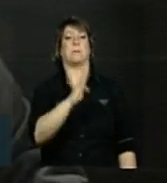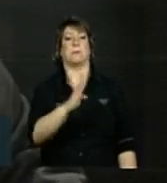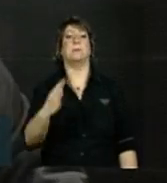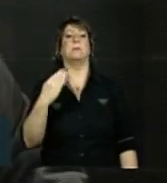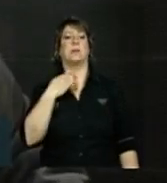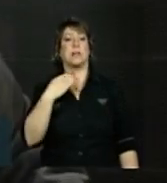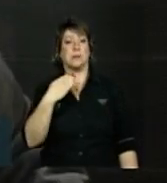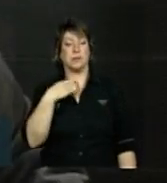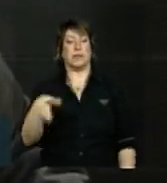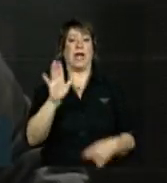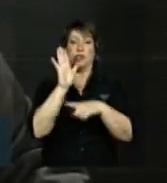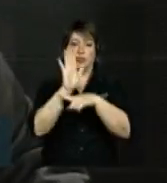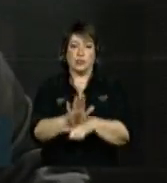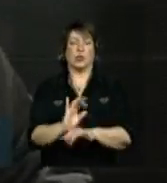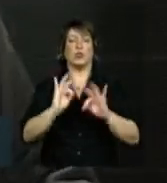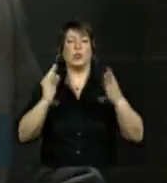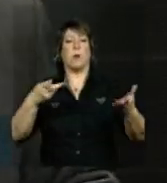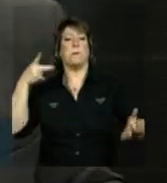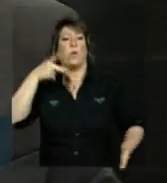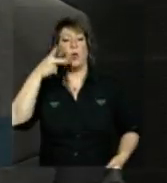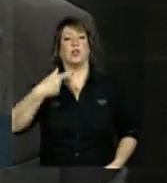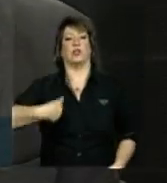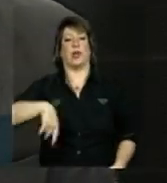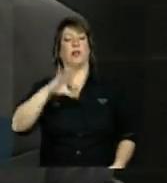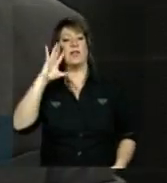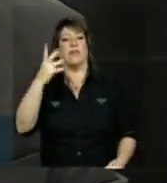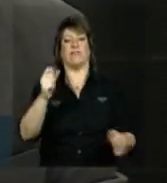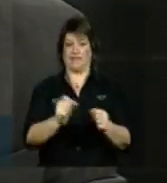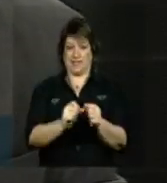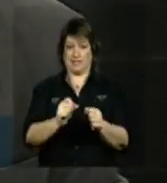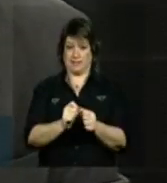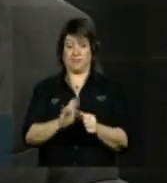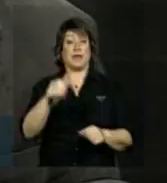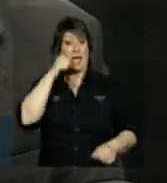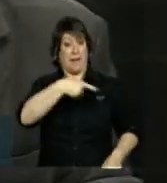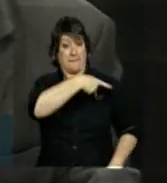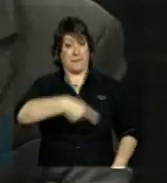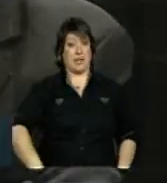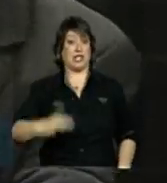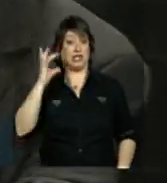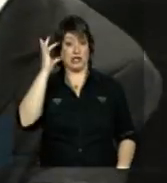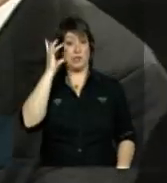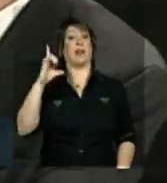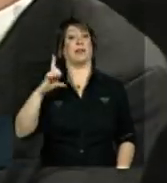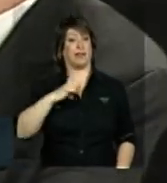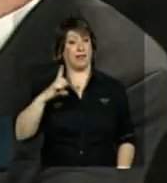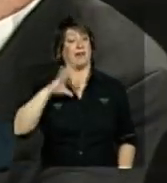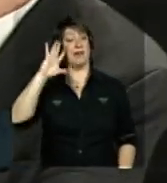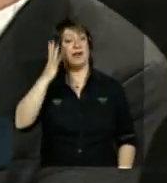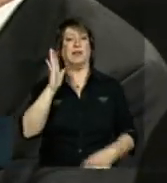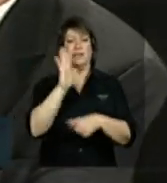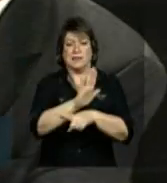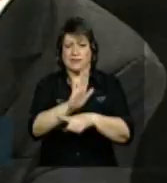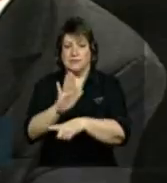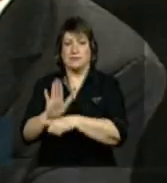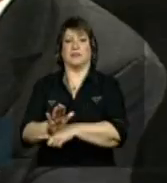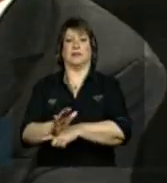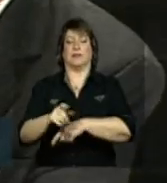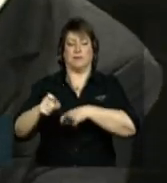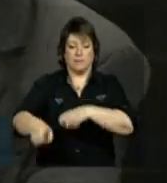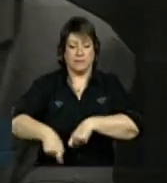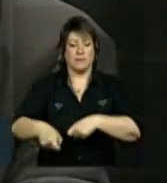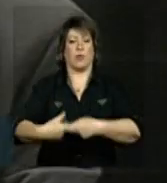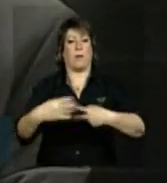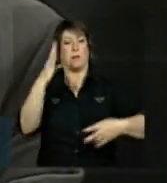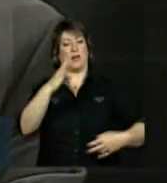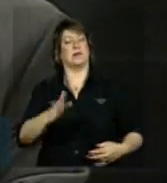as políticas que tentamos fazer. A presidenta Dilma tem dado um reconhecimento e um tamanho à agricultura brasileira que